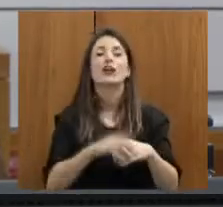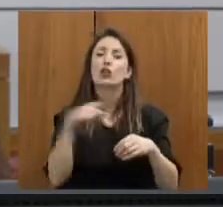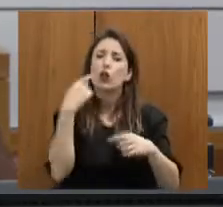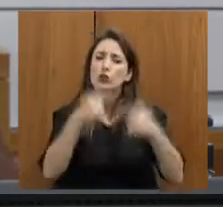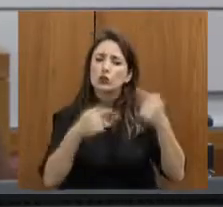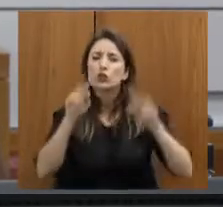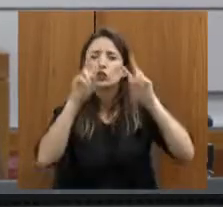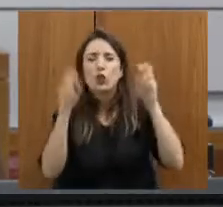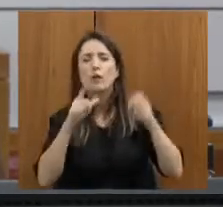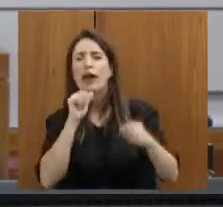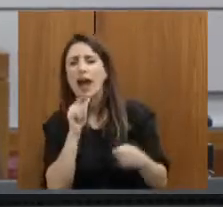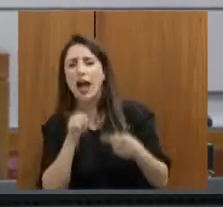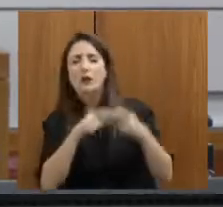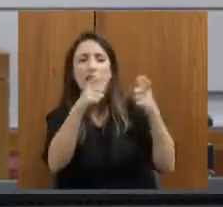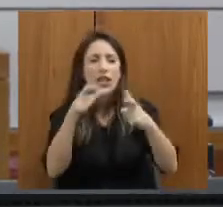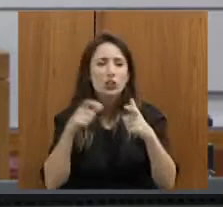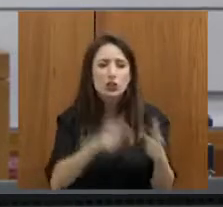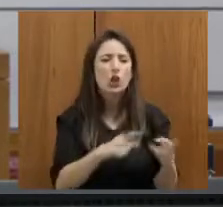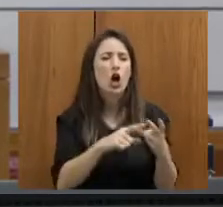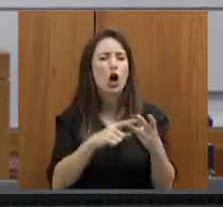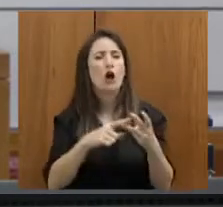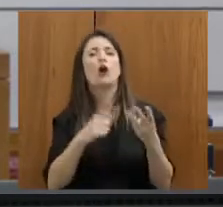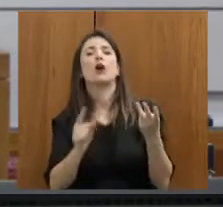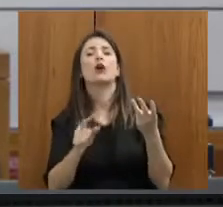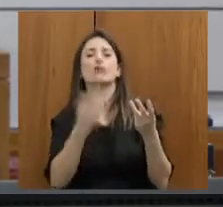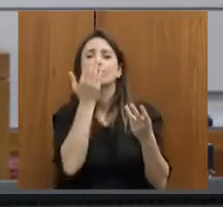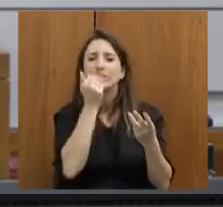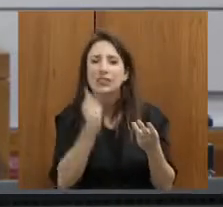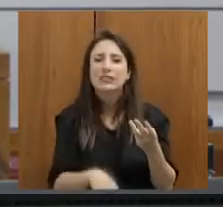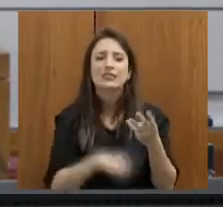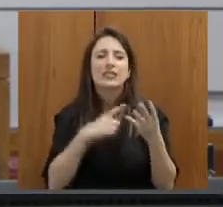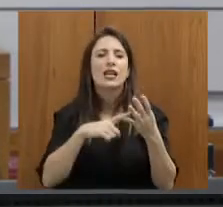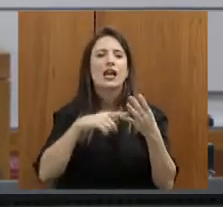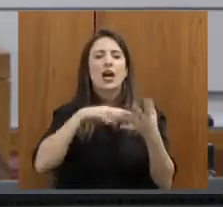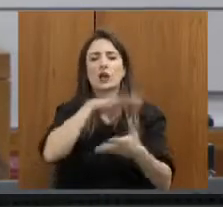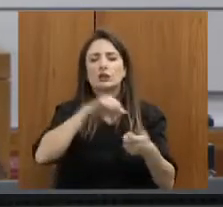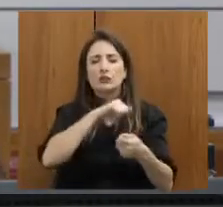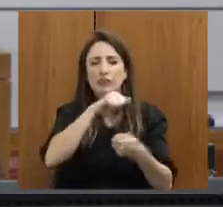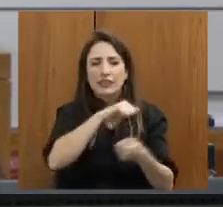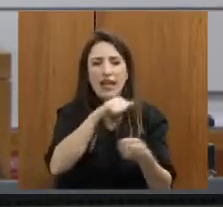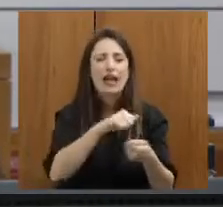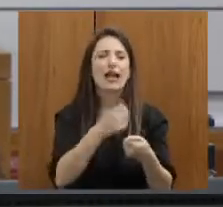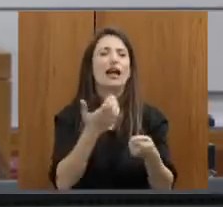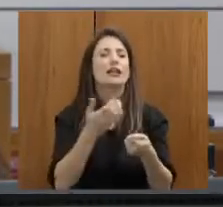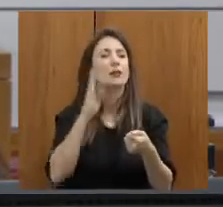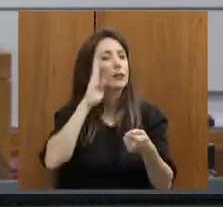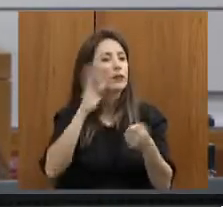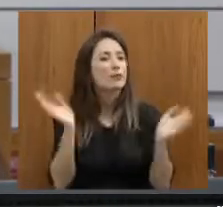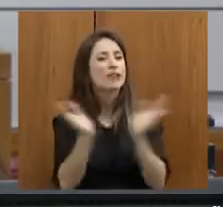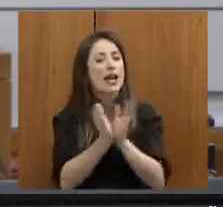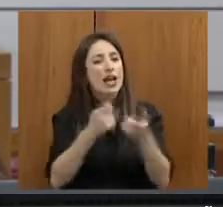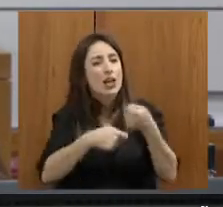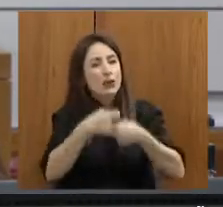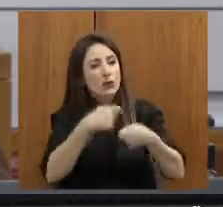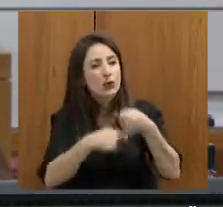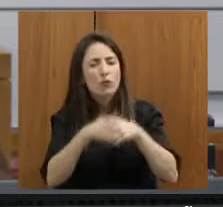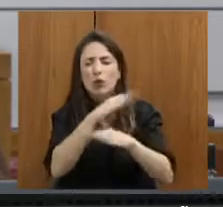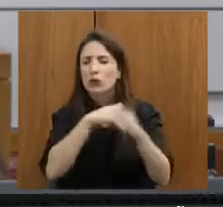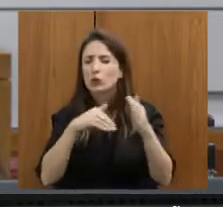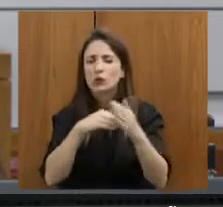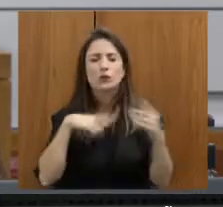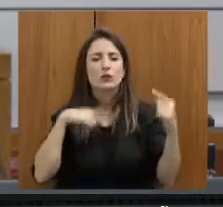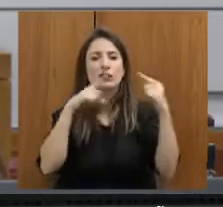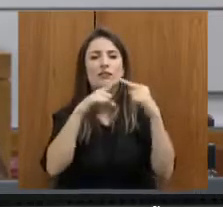alimentar desenvolvimento sustentável seja em que área for né então ensinar no campo econômico é a partir